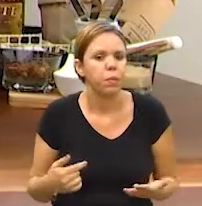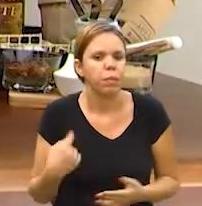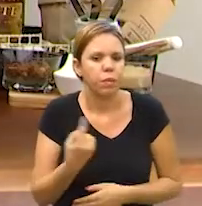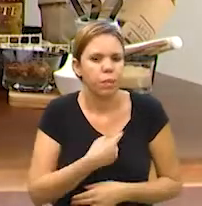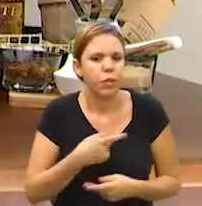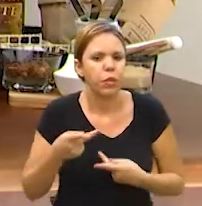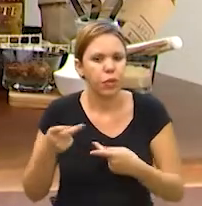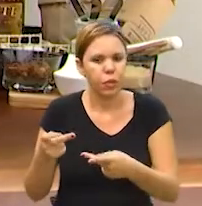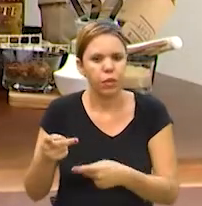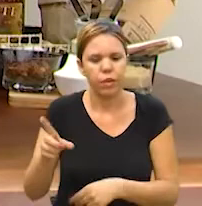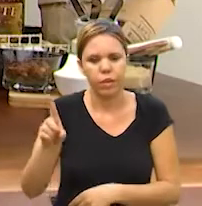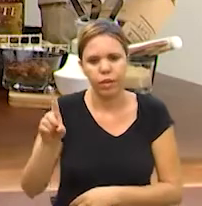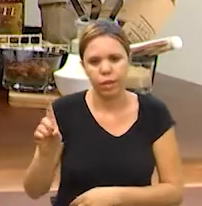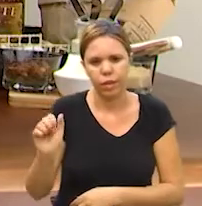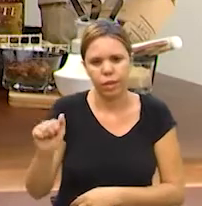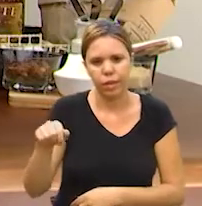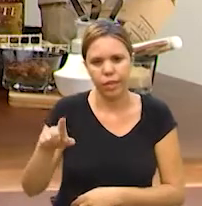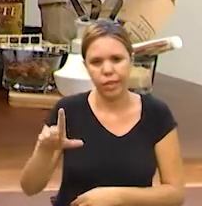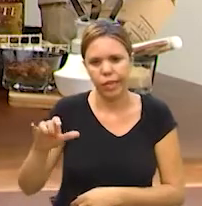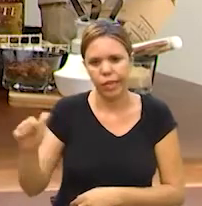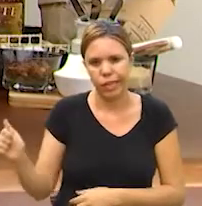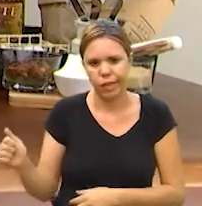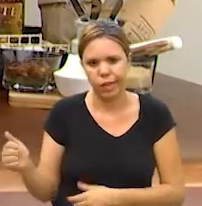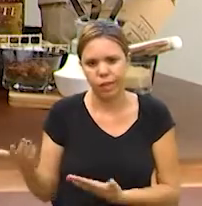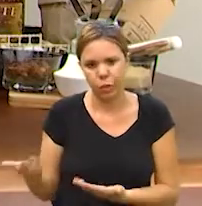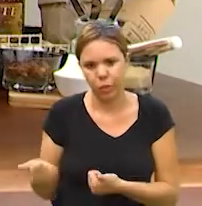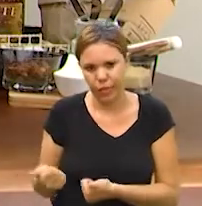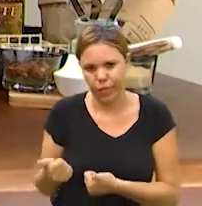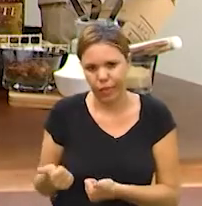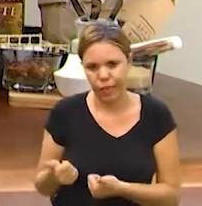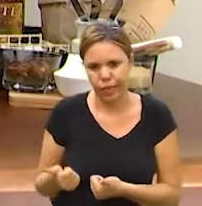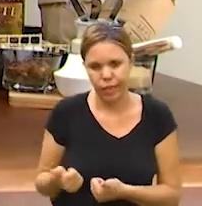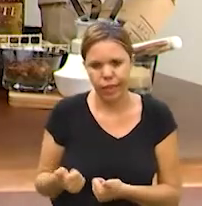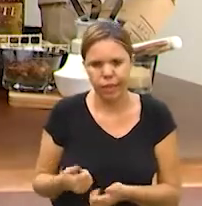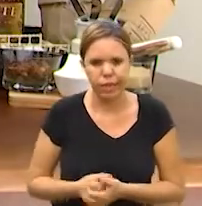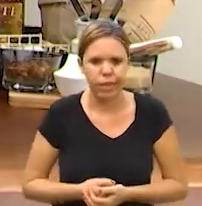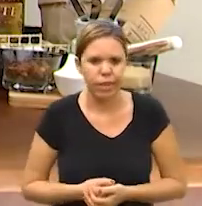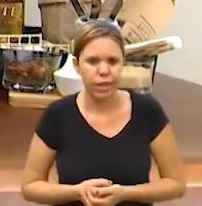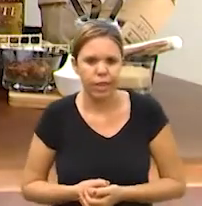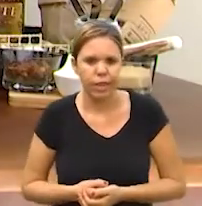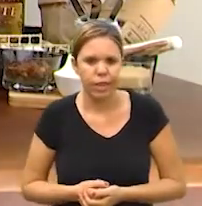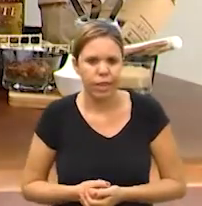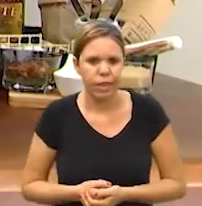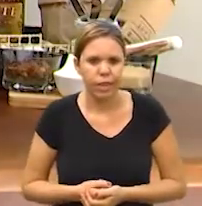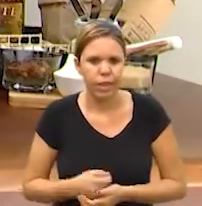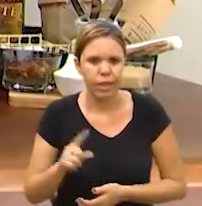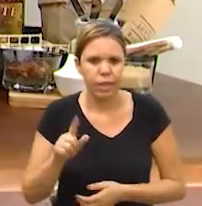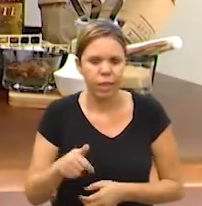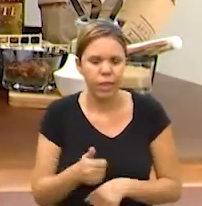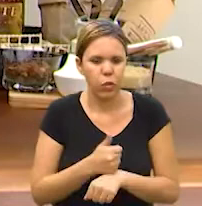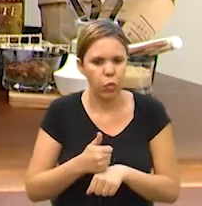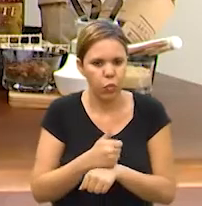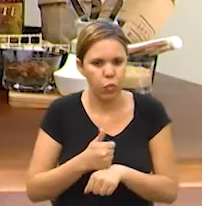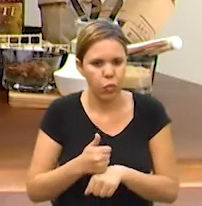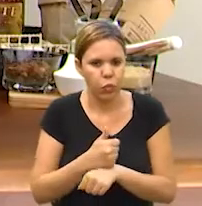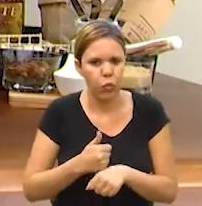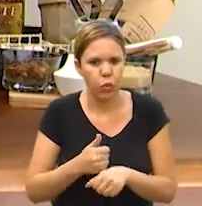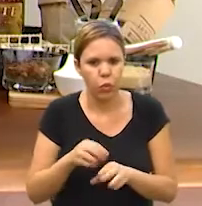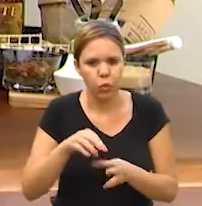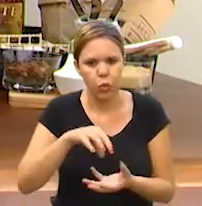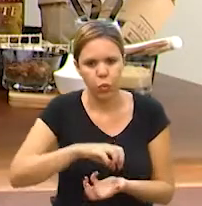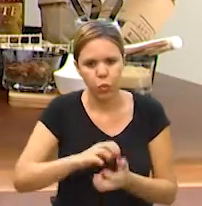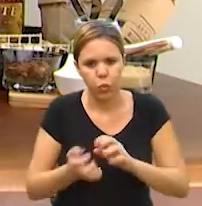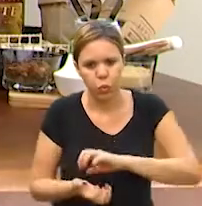nossa convidada é a Daniela. Tudo bem, Daniela? Tudo bem. Tudo jóia. Daniela, que é especialista, né, em